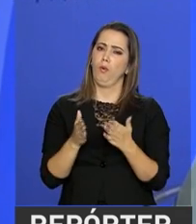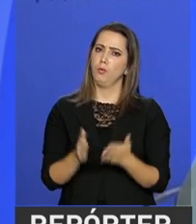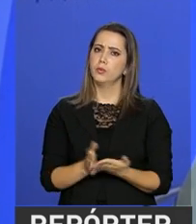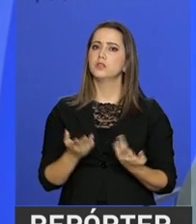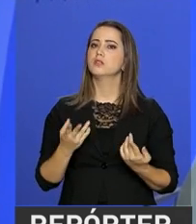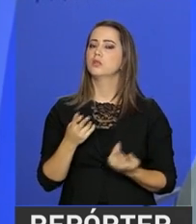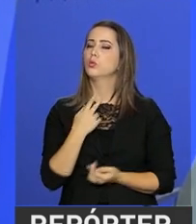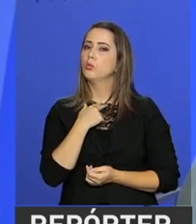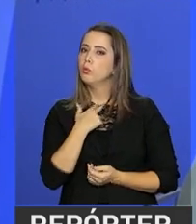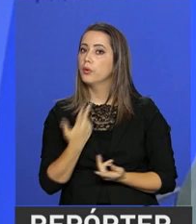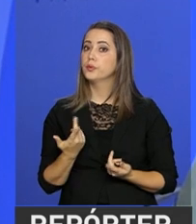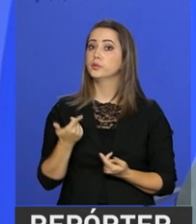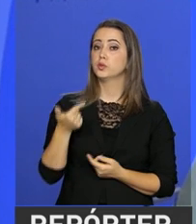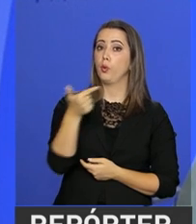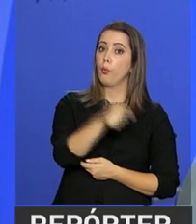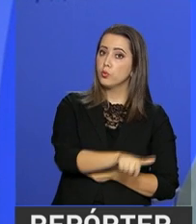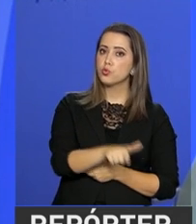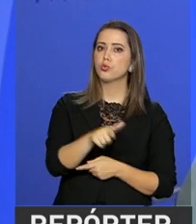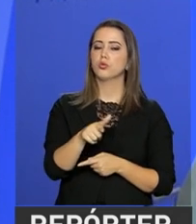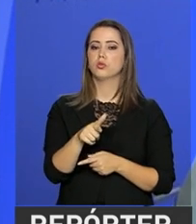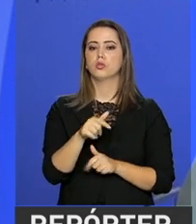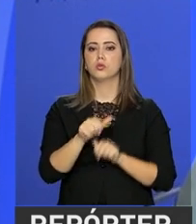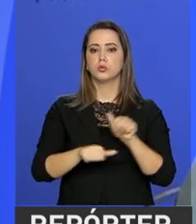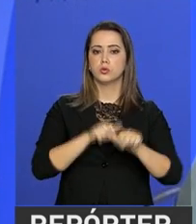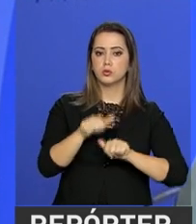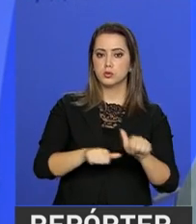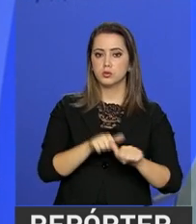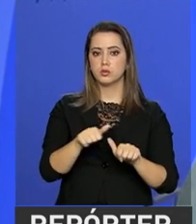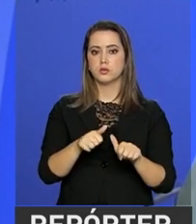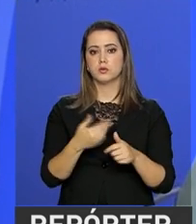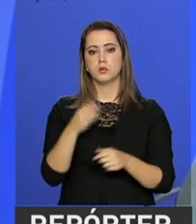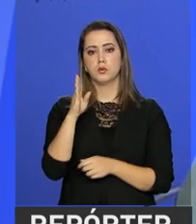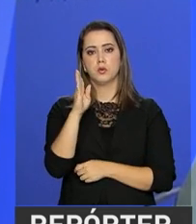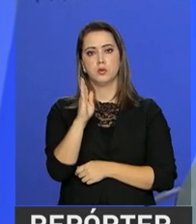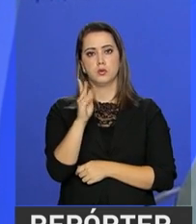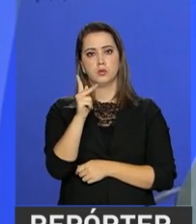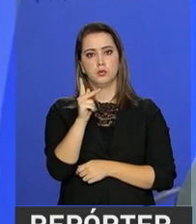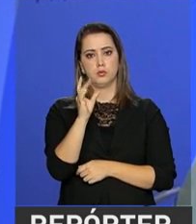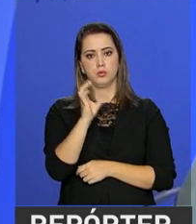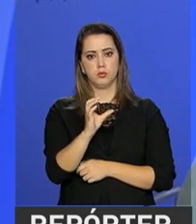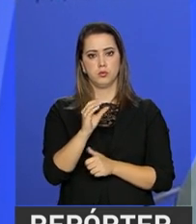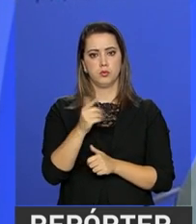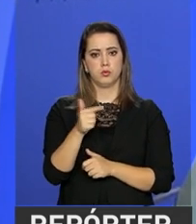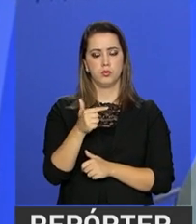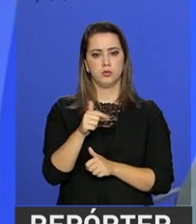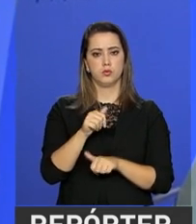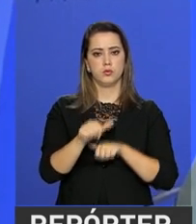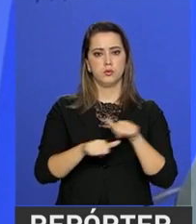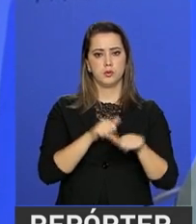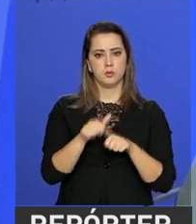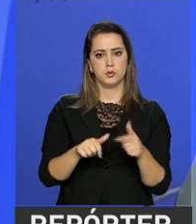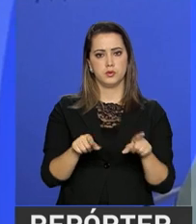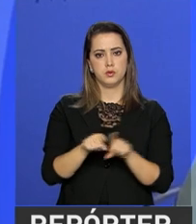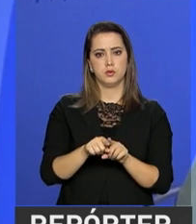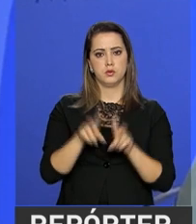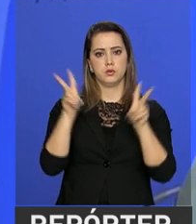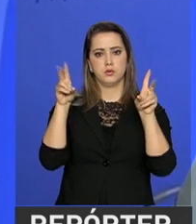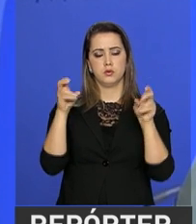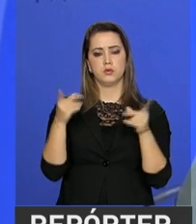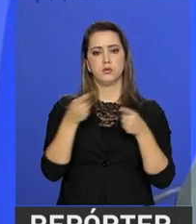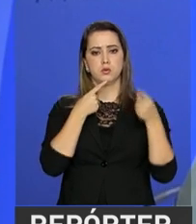então de novo é fez uma alteração para que o bc não sofresse nenhum tipo de alteração e o texto que está sendo